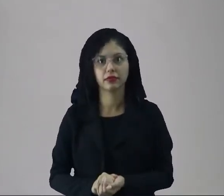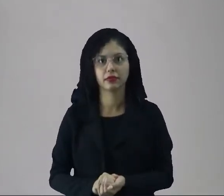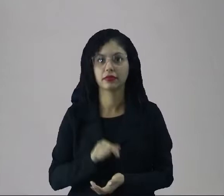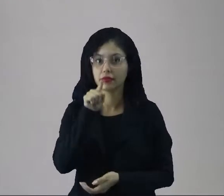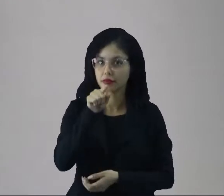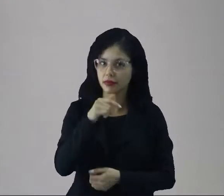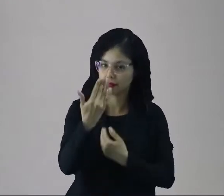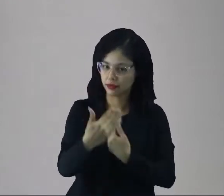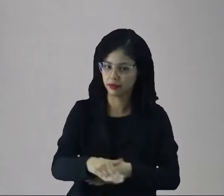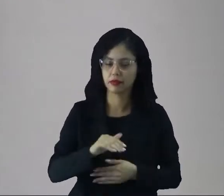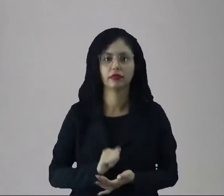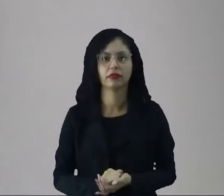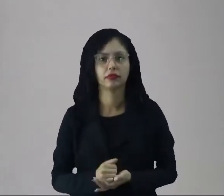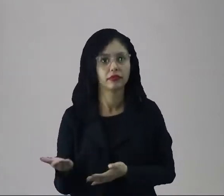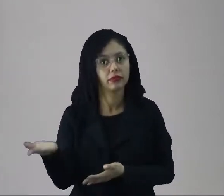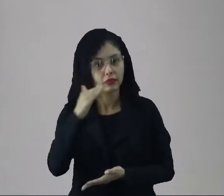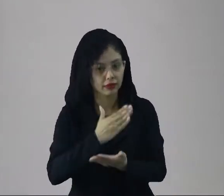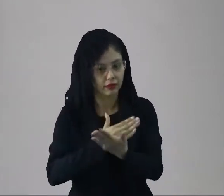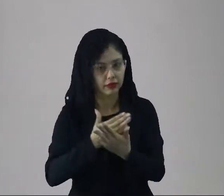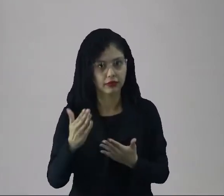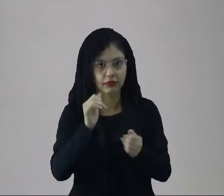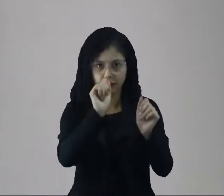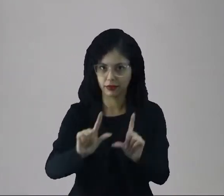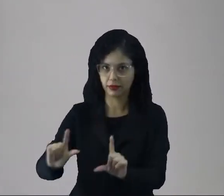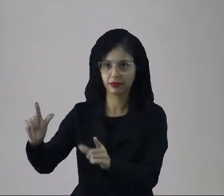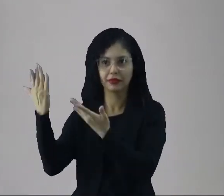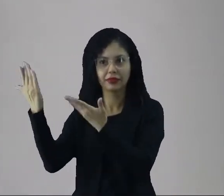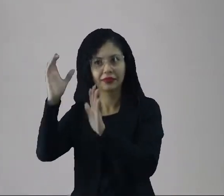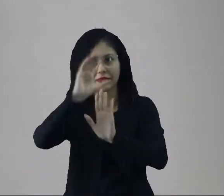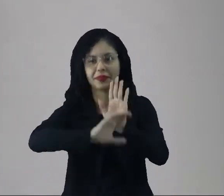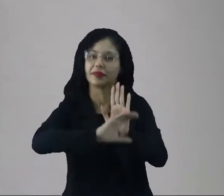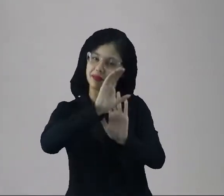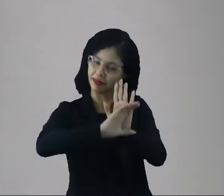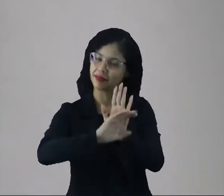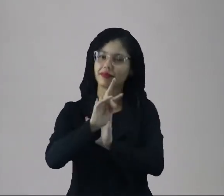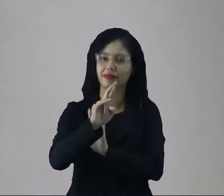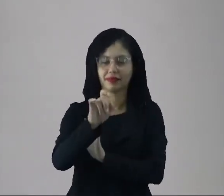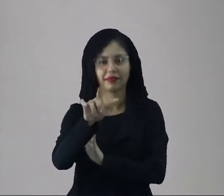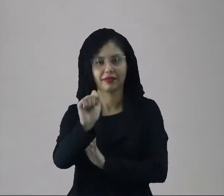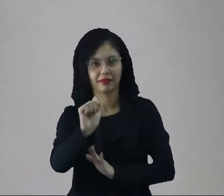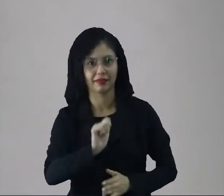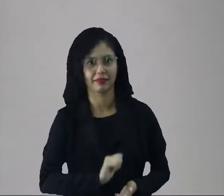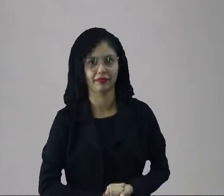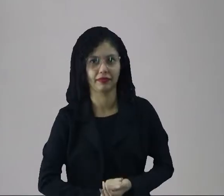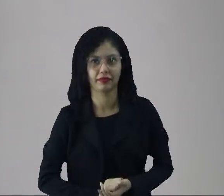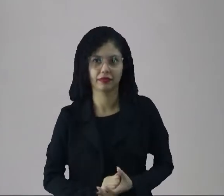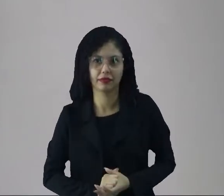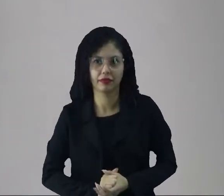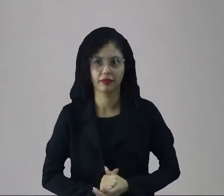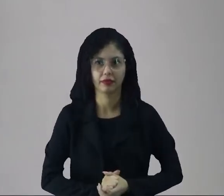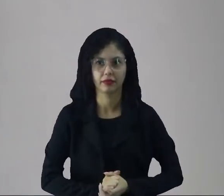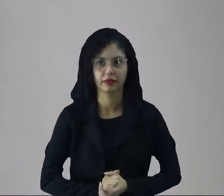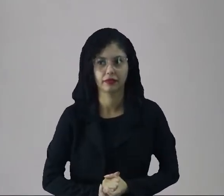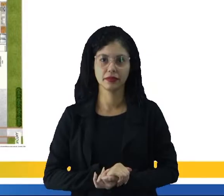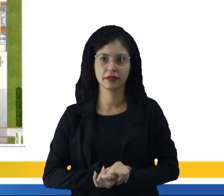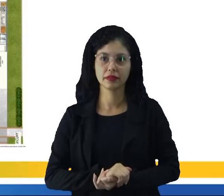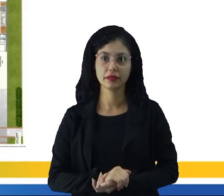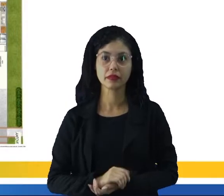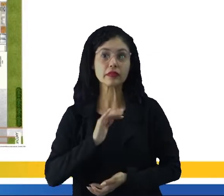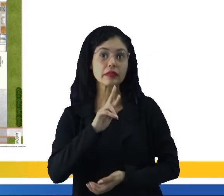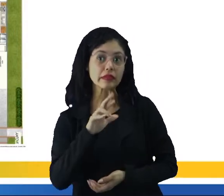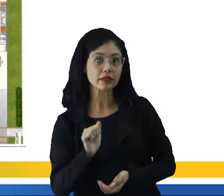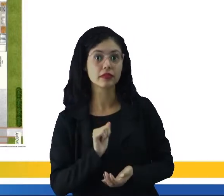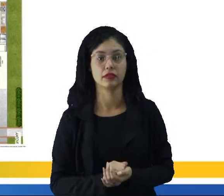da sua prova. Então vamos iniciar com o conceito de cartografia. Olha só,